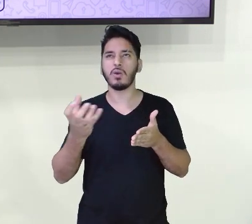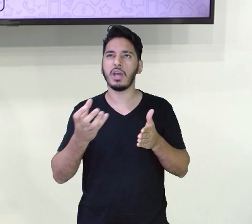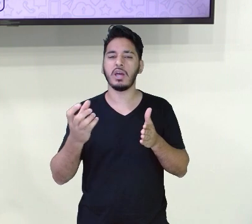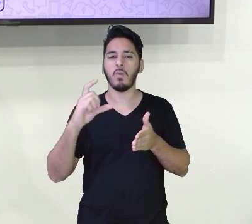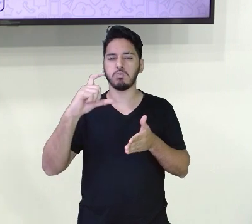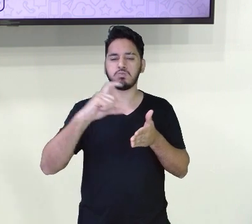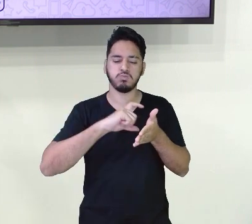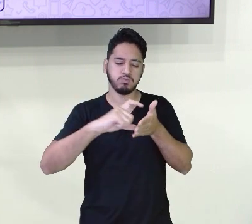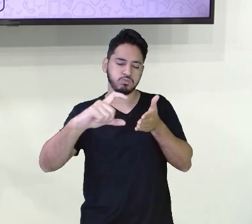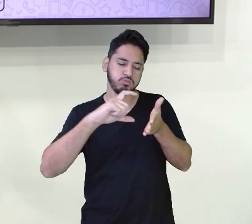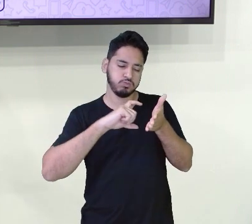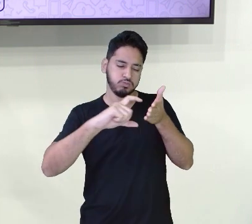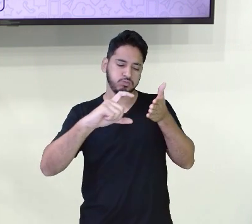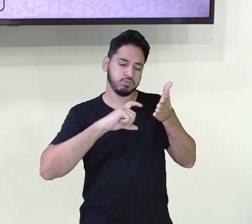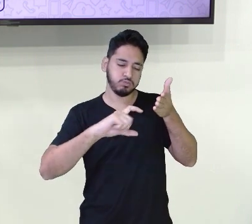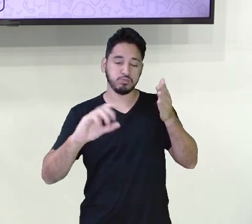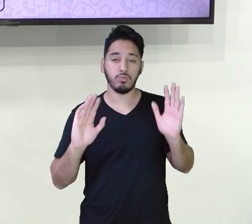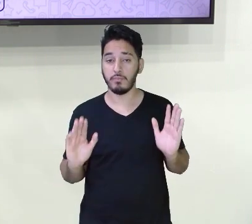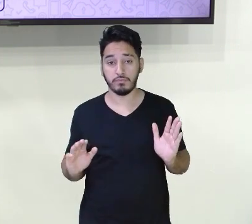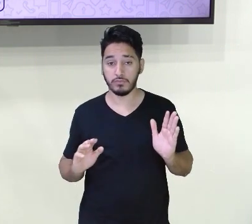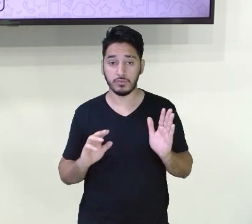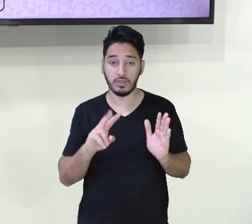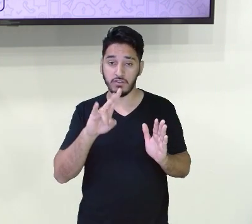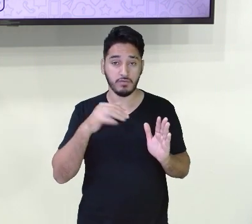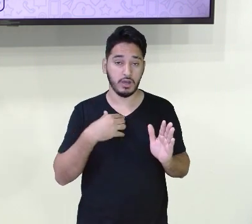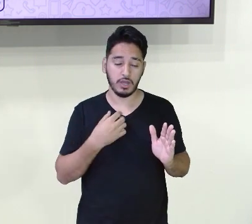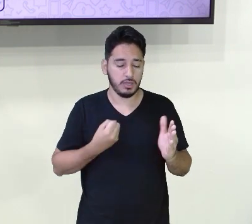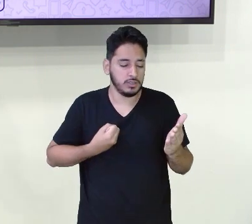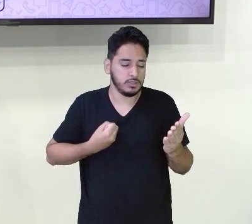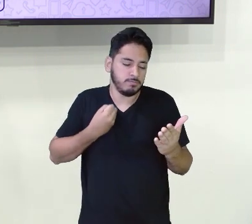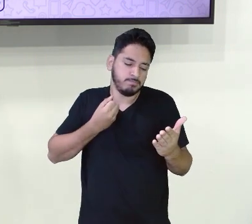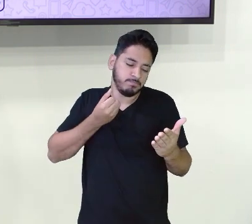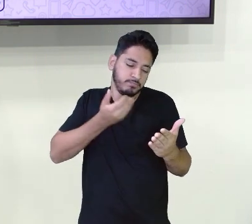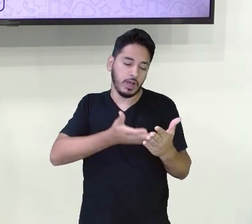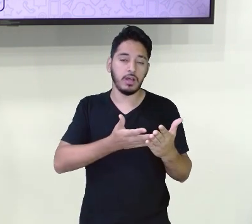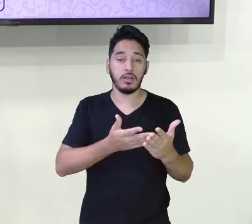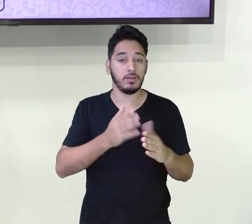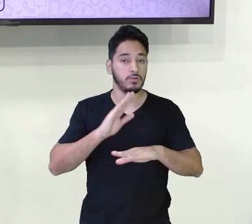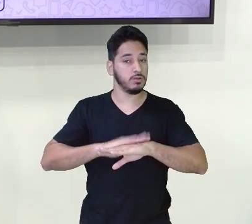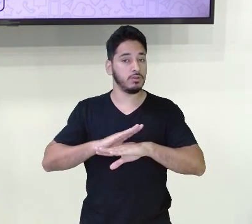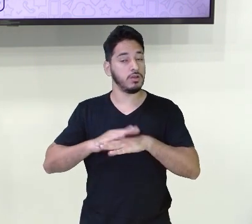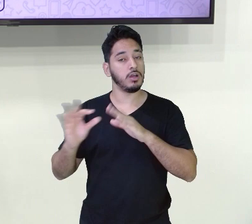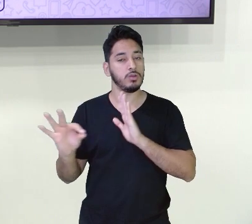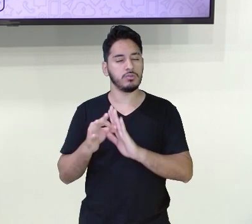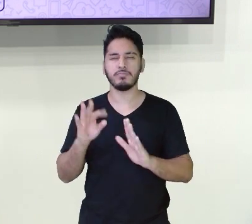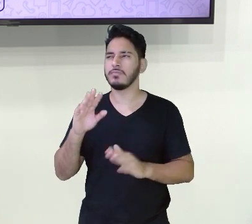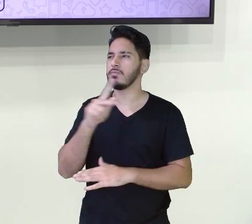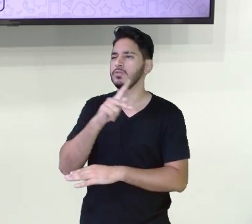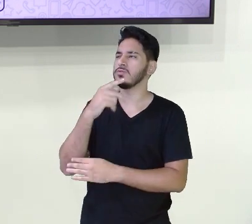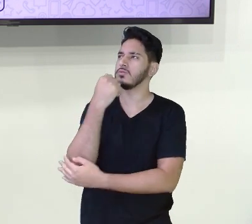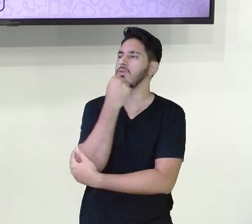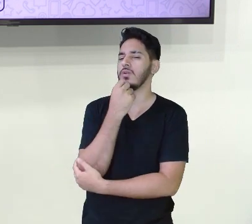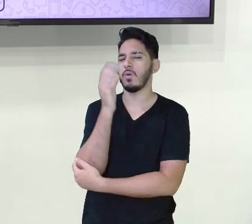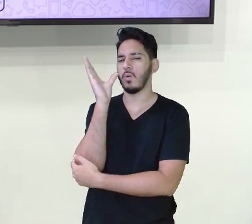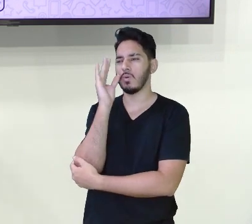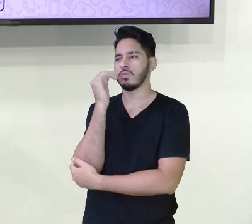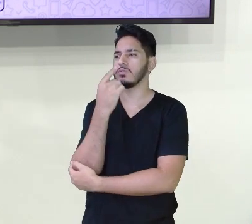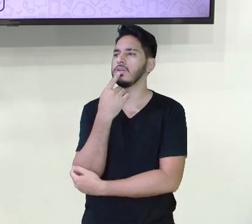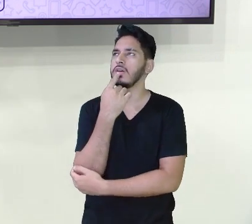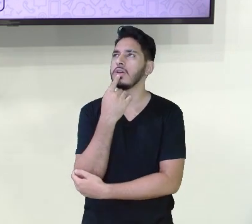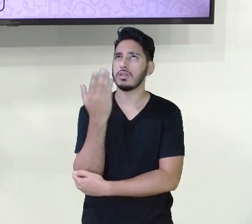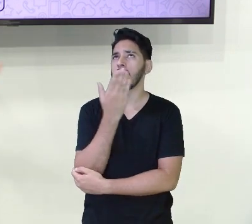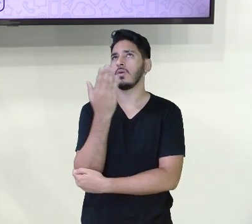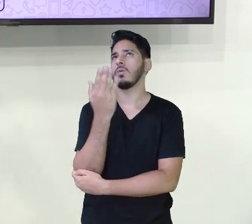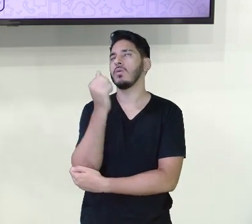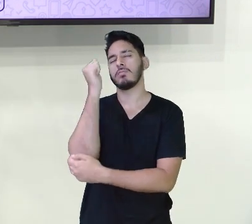jogar toda a emoção dele, que vai definir isso aí é o próprio autor, tá certo? Professora Kelly, uma curiosidade agora que surgiu